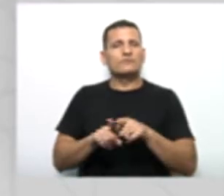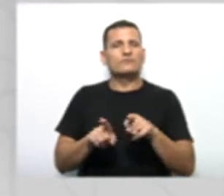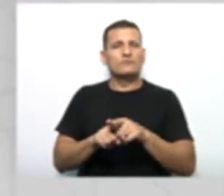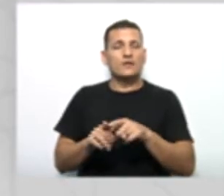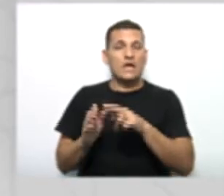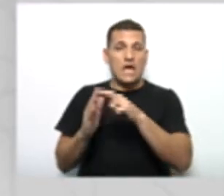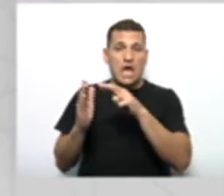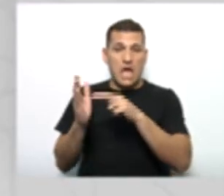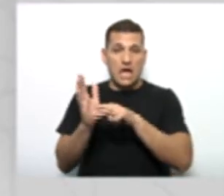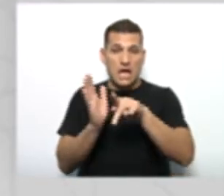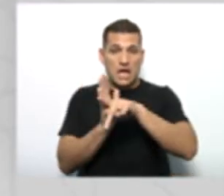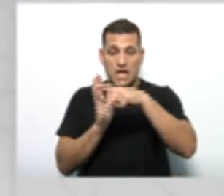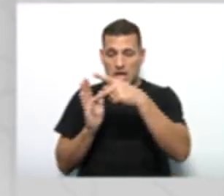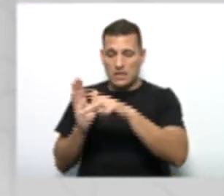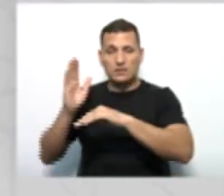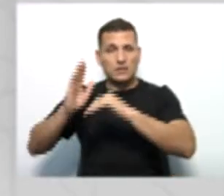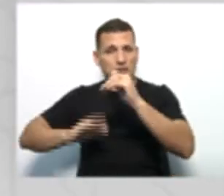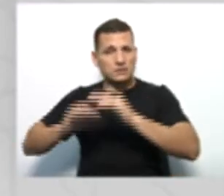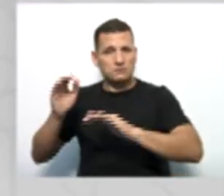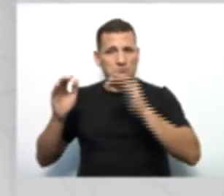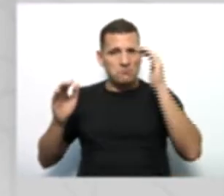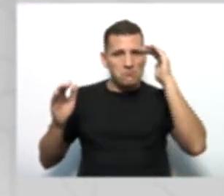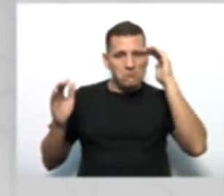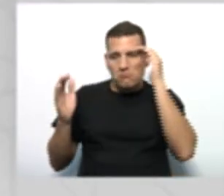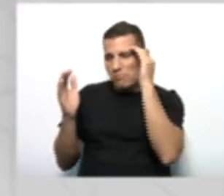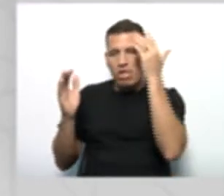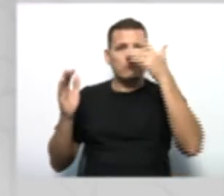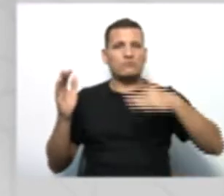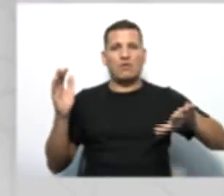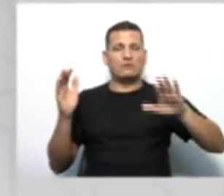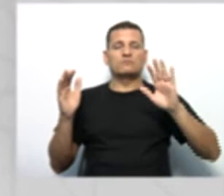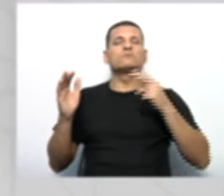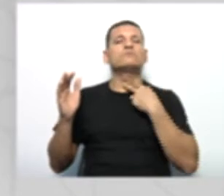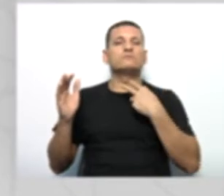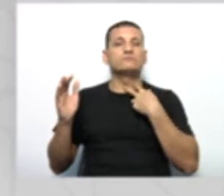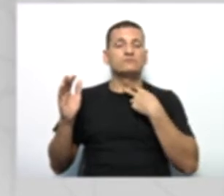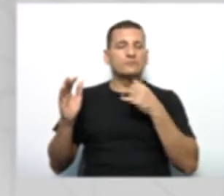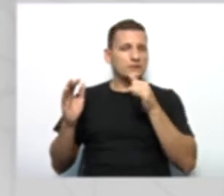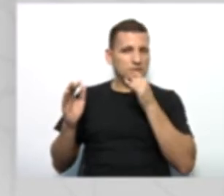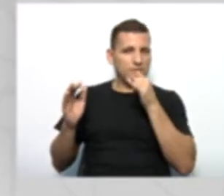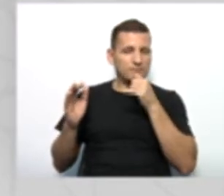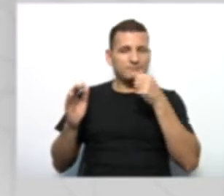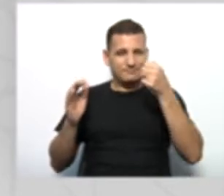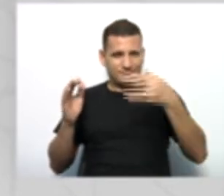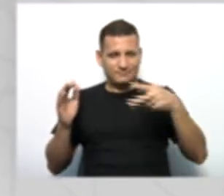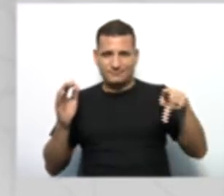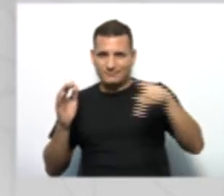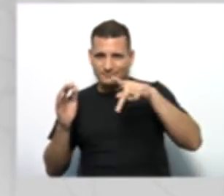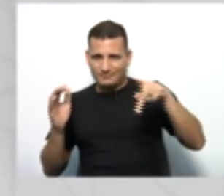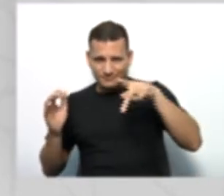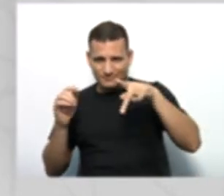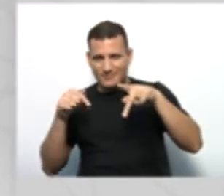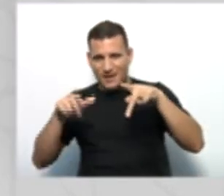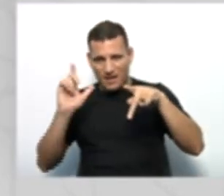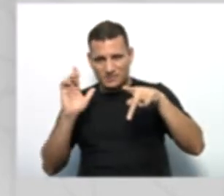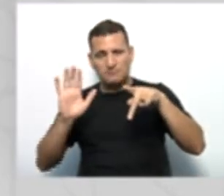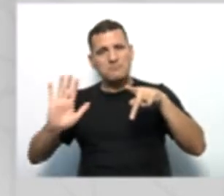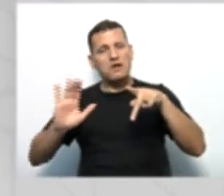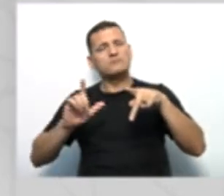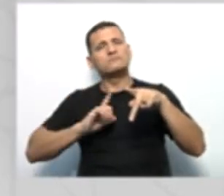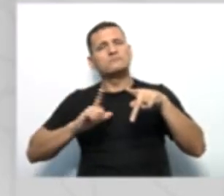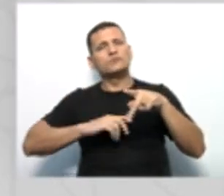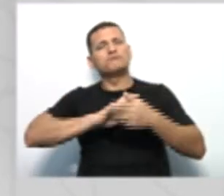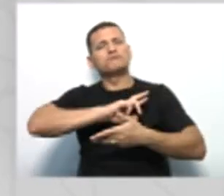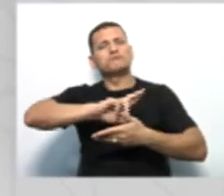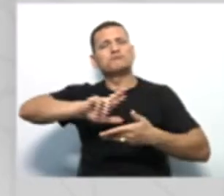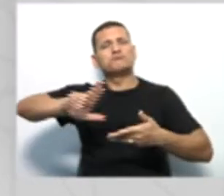que são próprios dessa profissão. Eu citei aqui o exemplo da profissão professor, mas existem inúmeros outros que a gente poderia